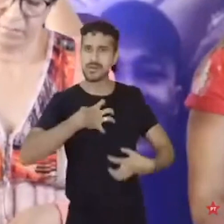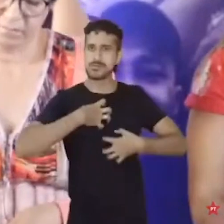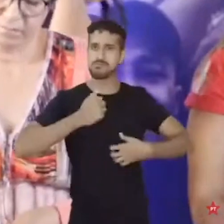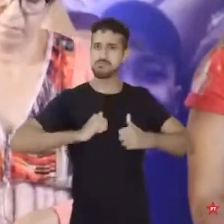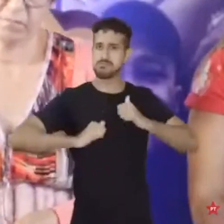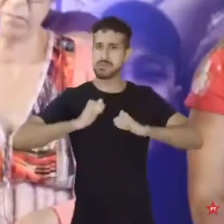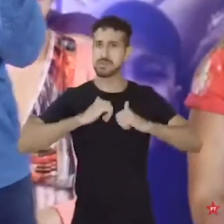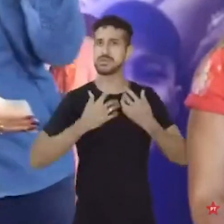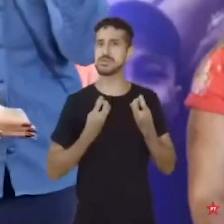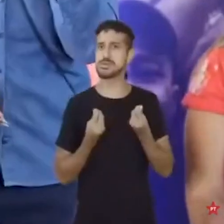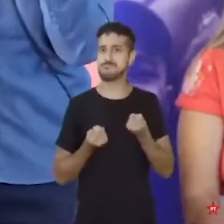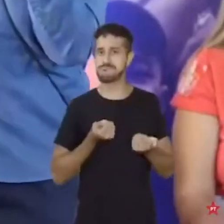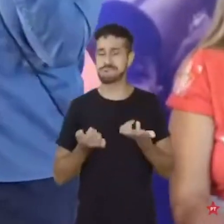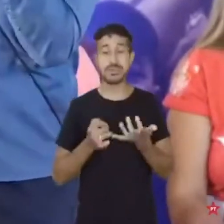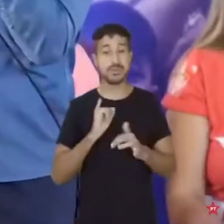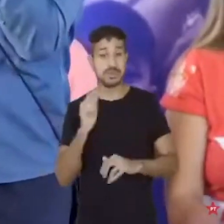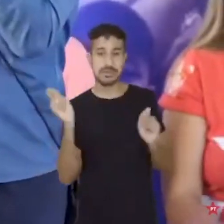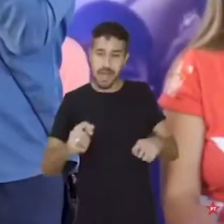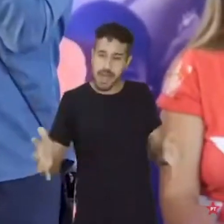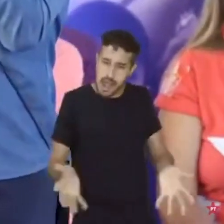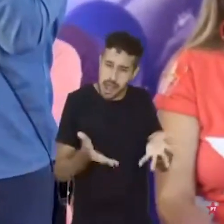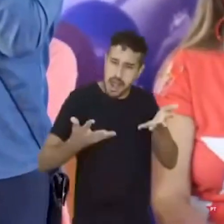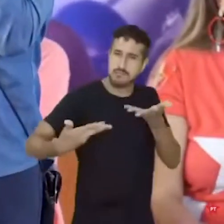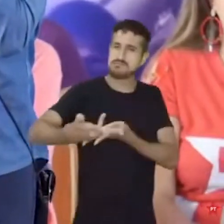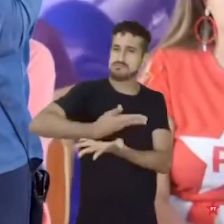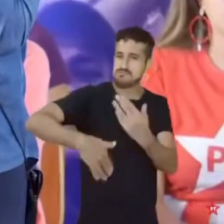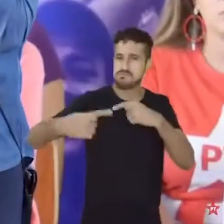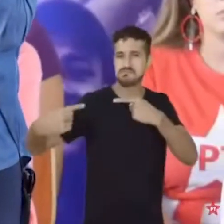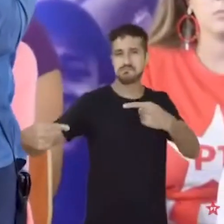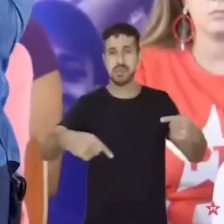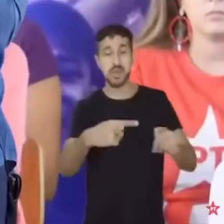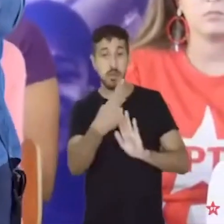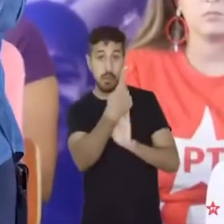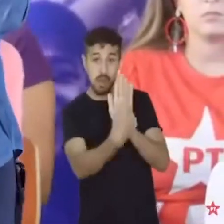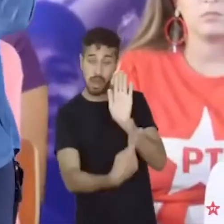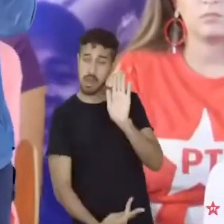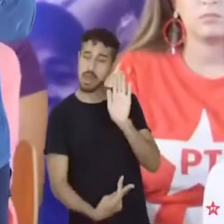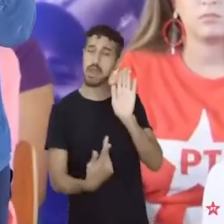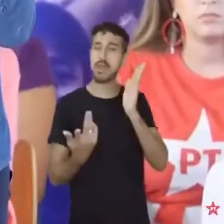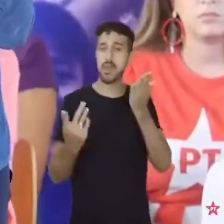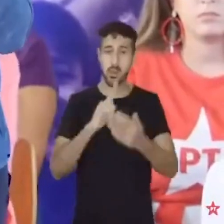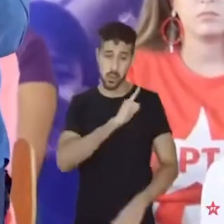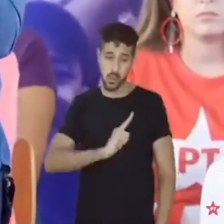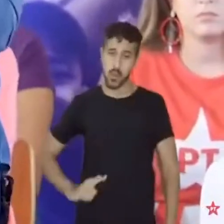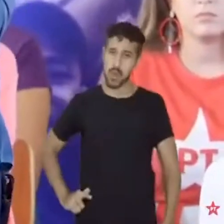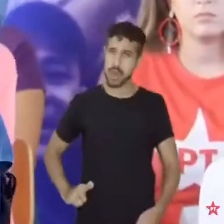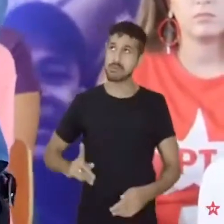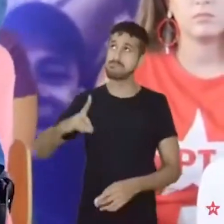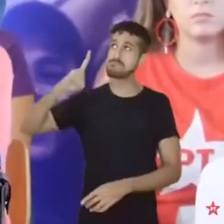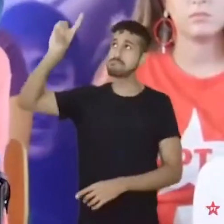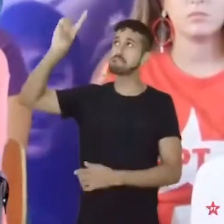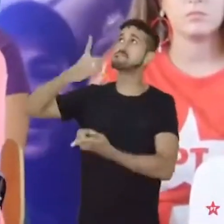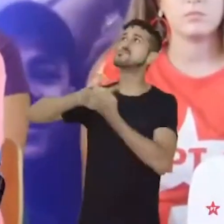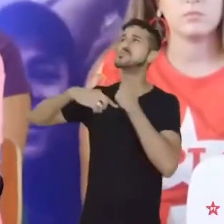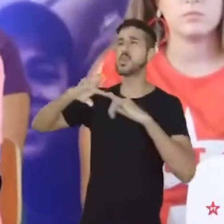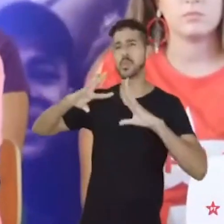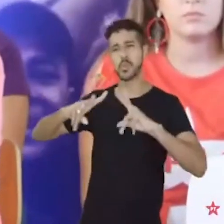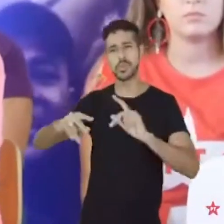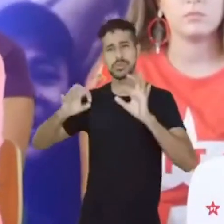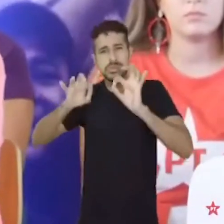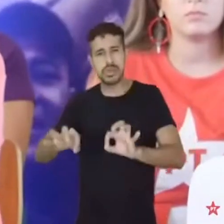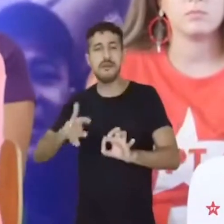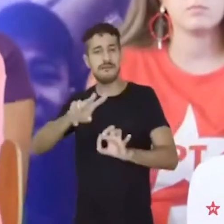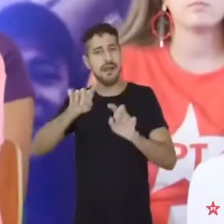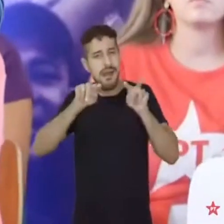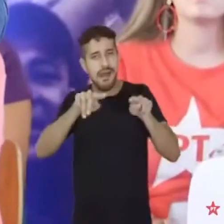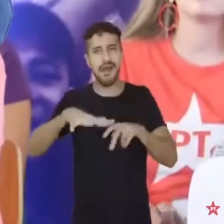se eu puder contribuir em alguma coisa nessa campanha, nesse governo, que se Deus quiser tudo vai dar certo, vai ser justamente na questão da